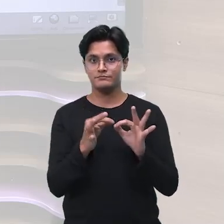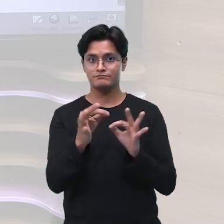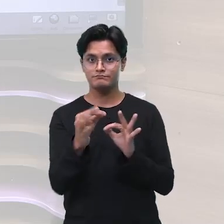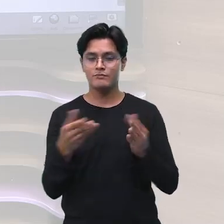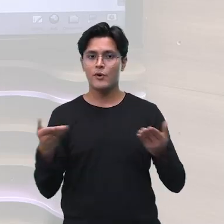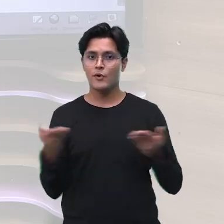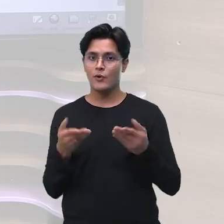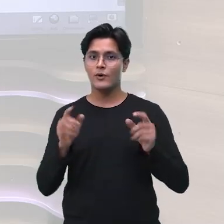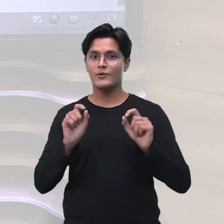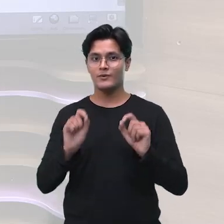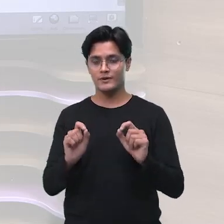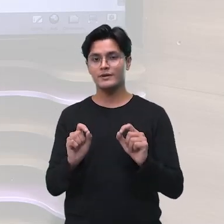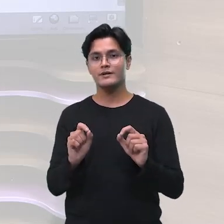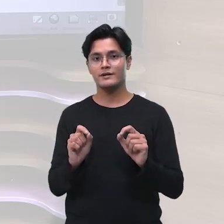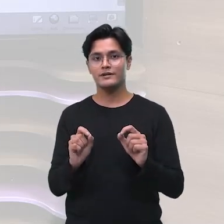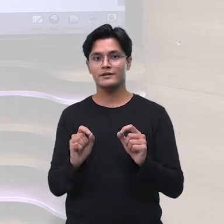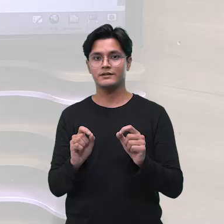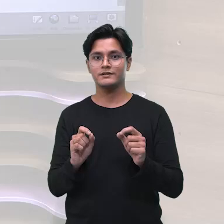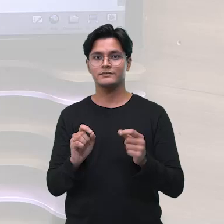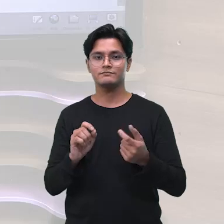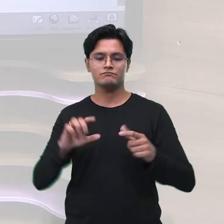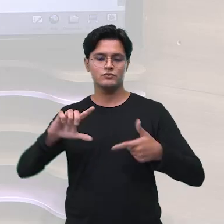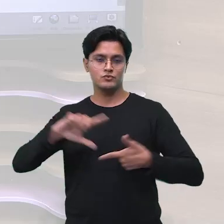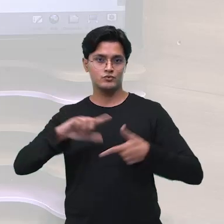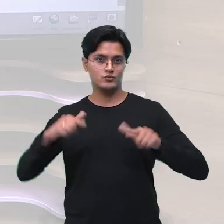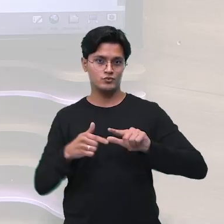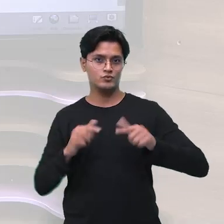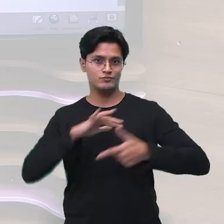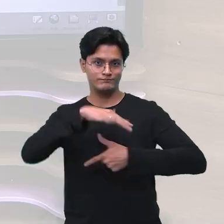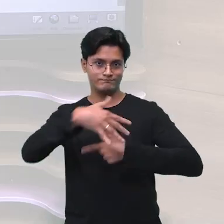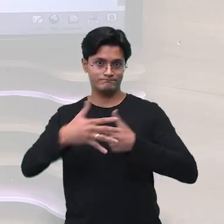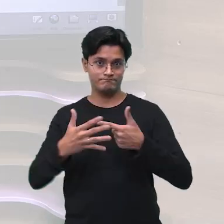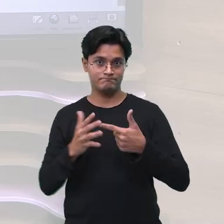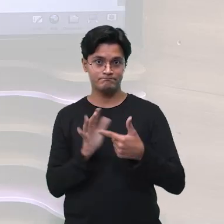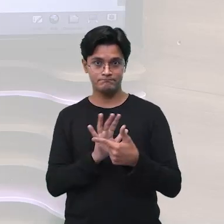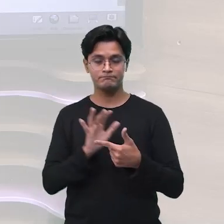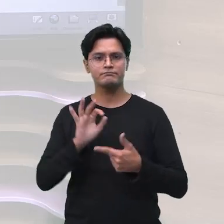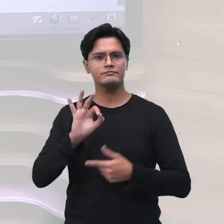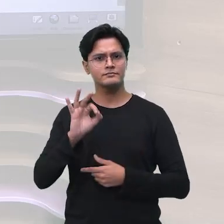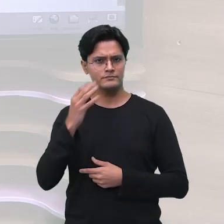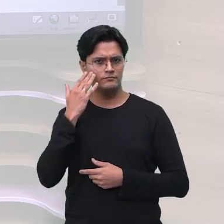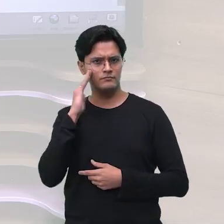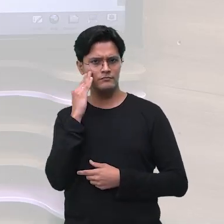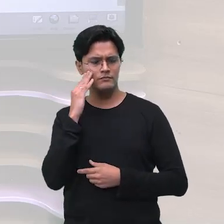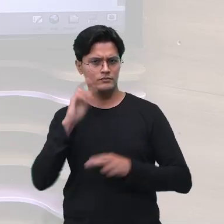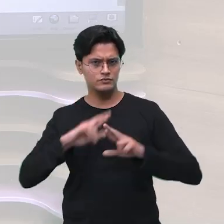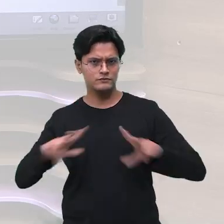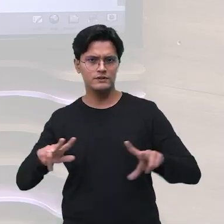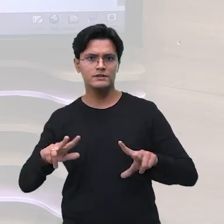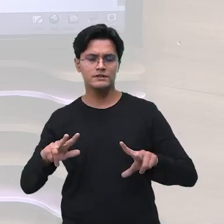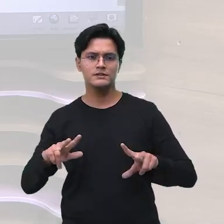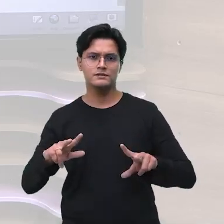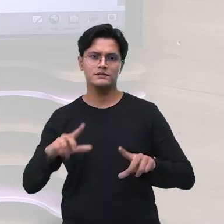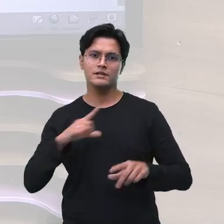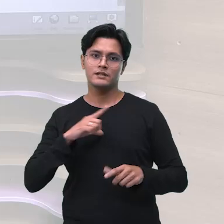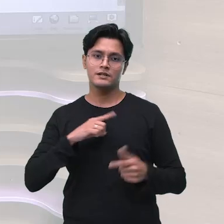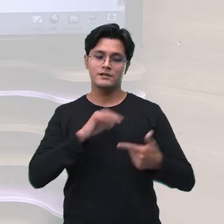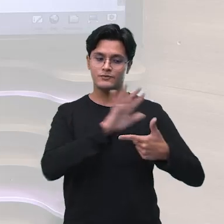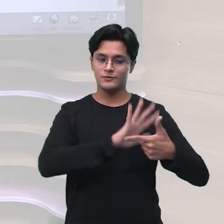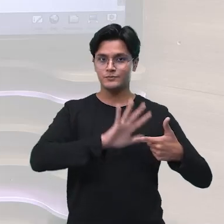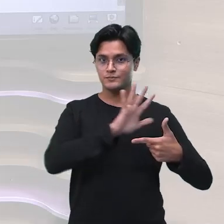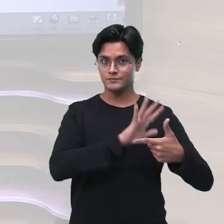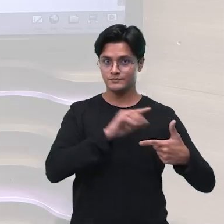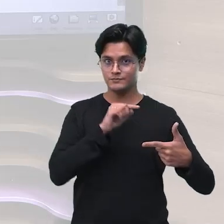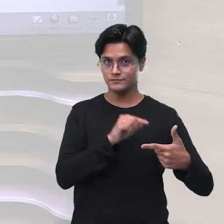aqui uma figura geométrica, um sólido geométrico, tá bom? Só para vocês entenderem a diferença de um sólido